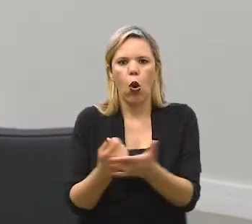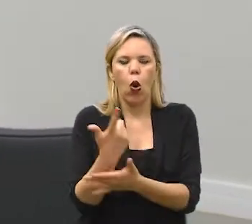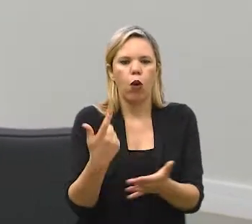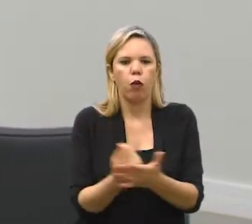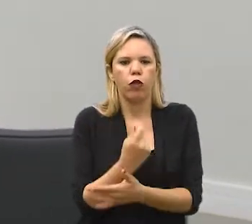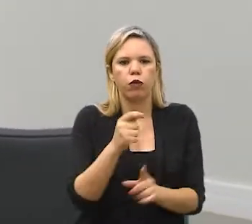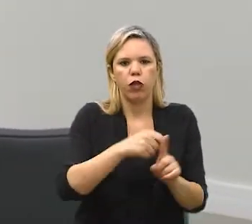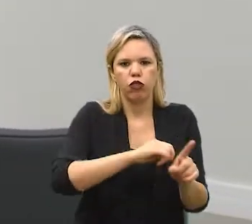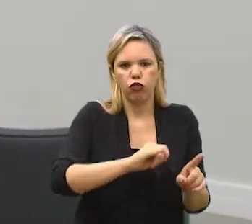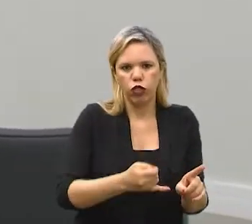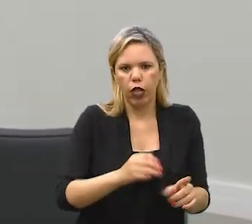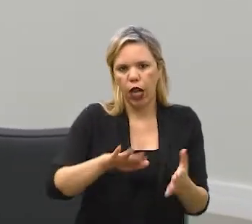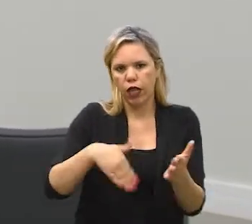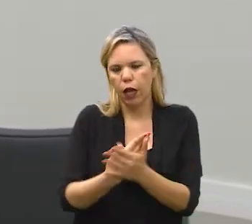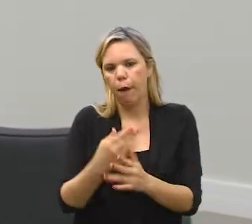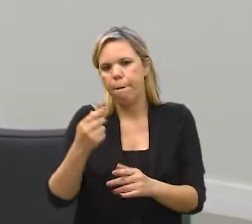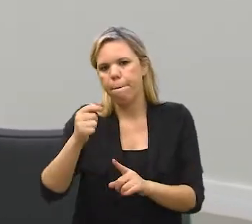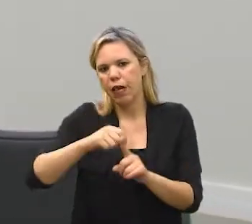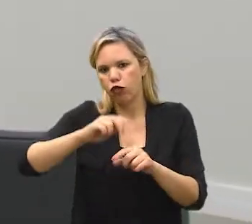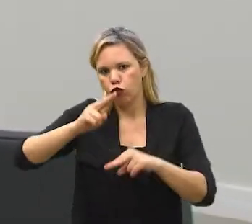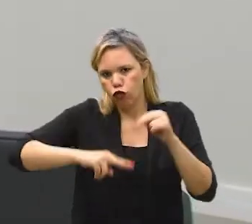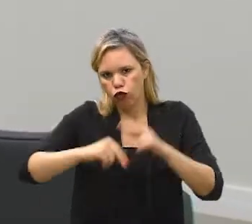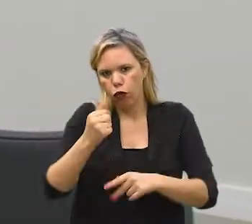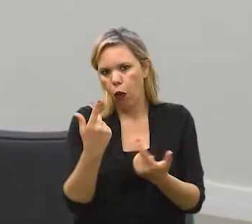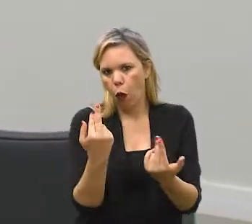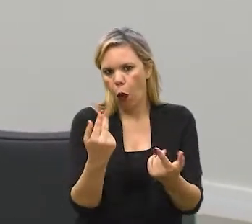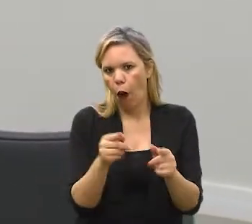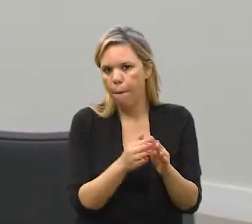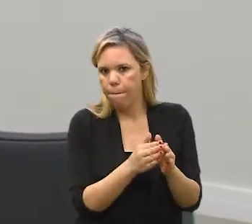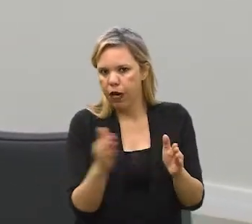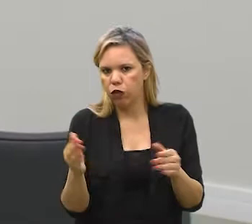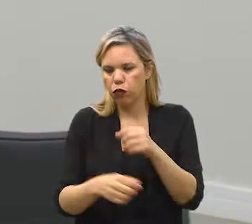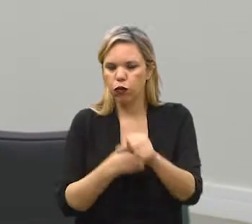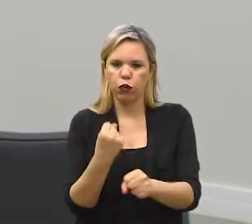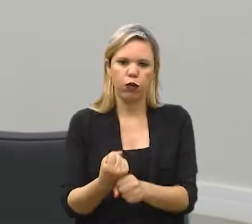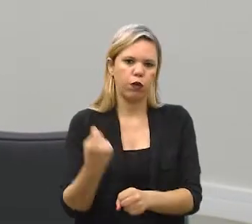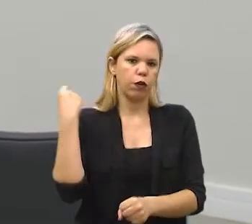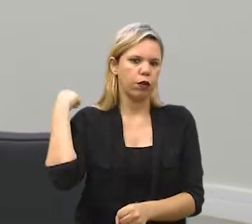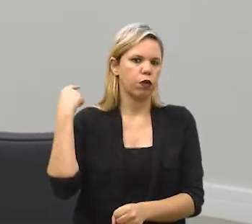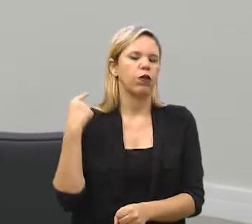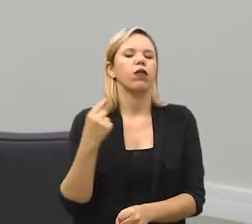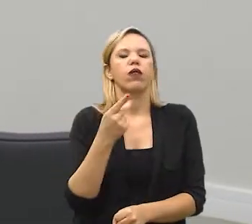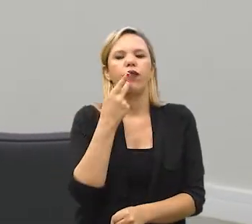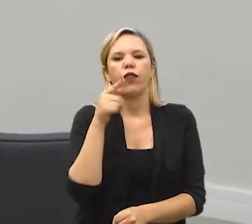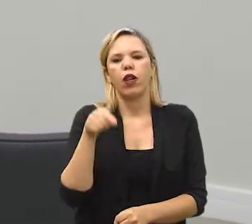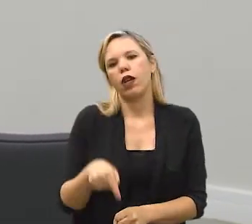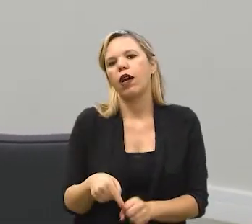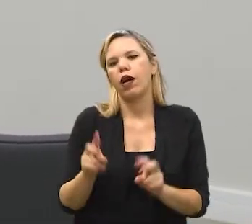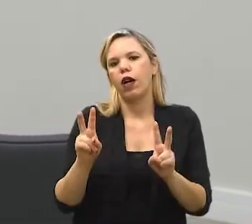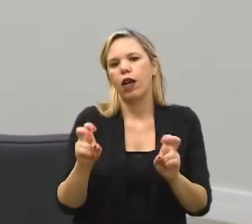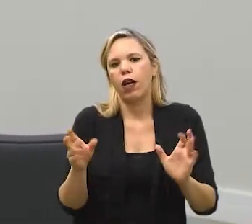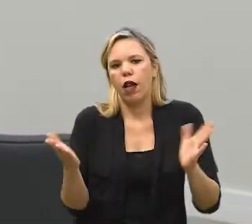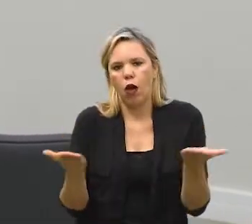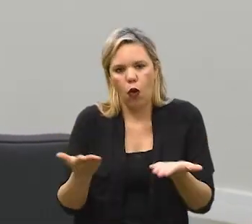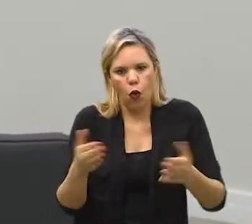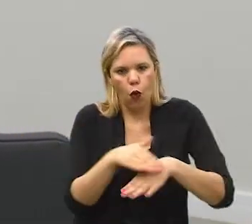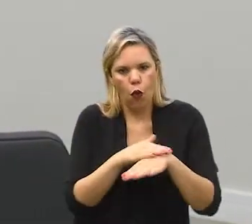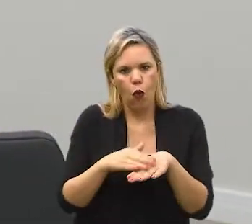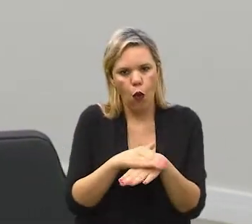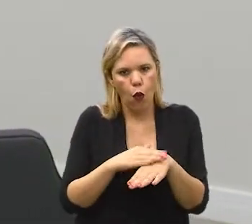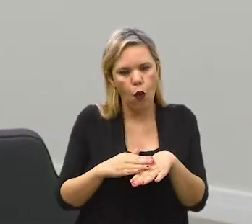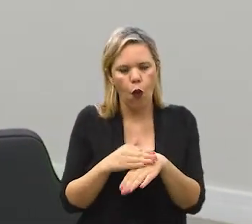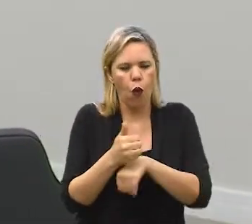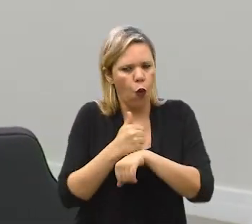de janeiro a junho deste ano em relação ao mesmo período do ano passado. Para a gente tratar um pouco a respeito desse assunto, eu vim conversar com